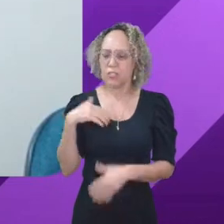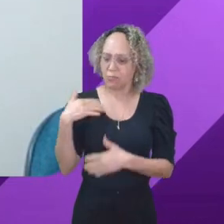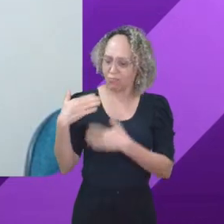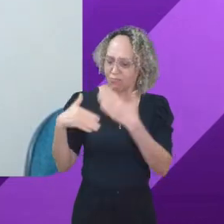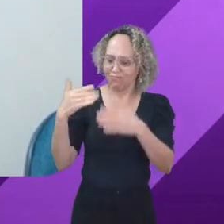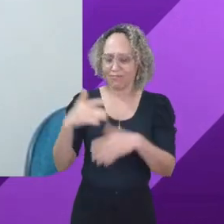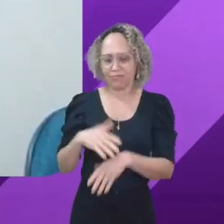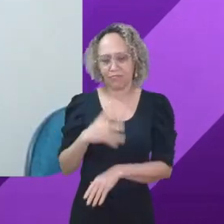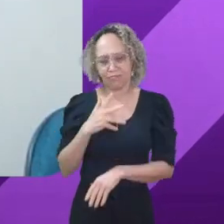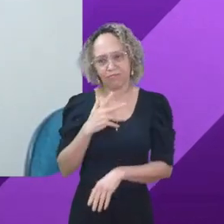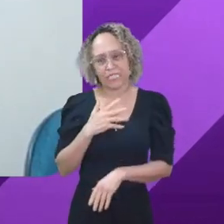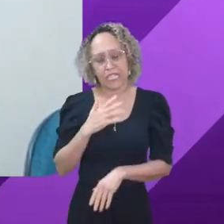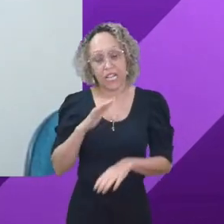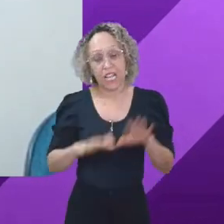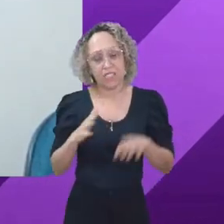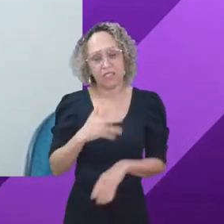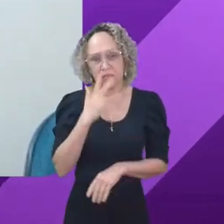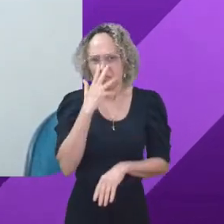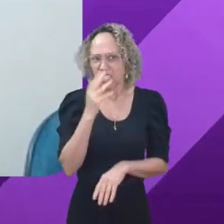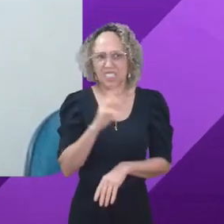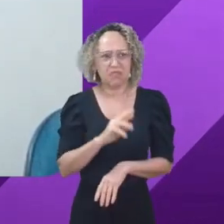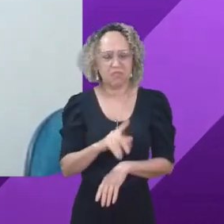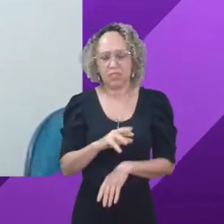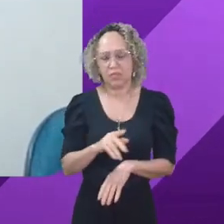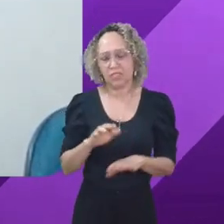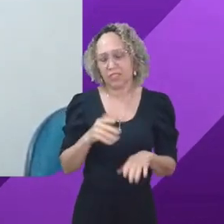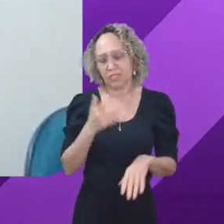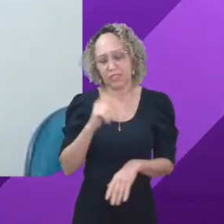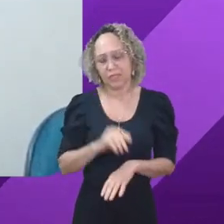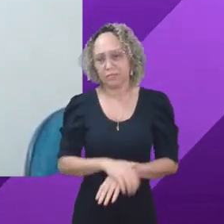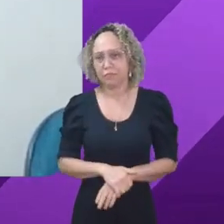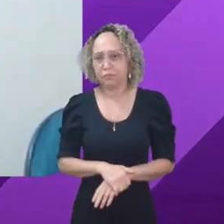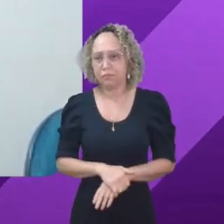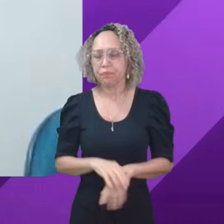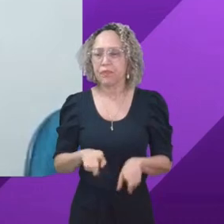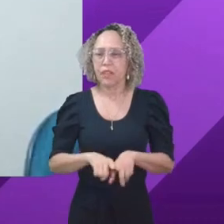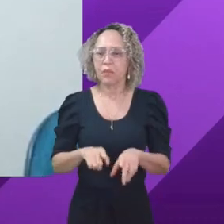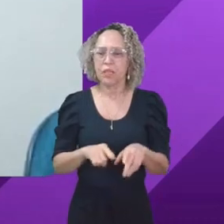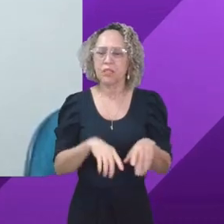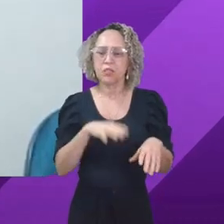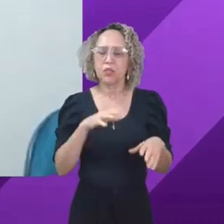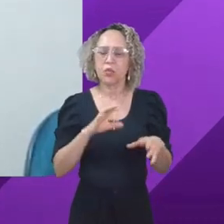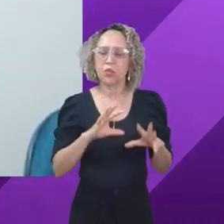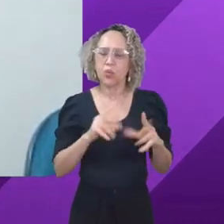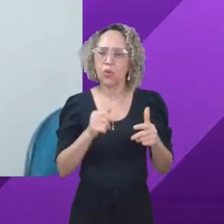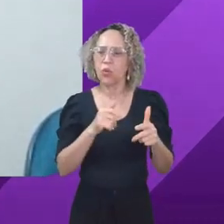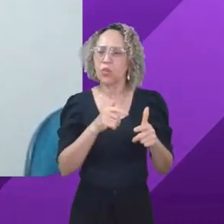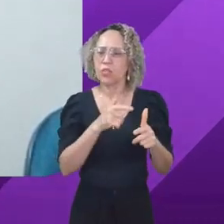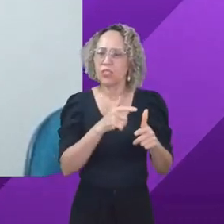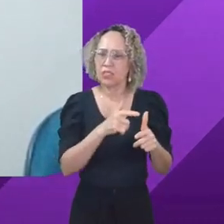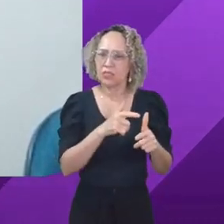E também não é fácil, né, passar por todas as circunstâncias,